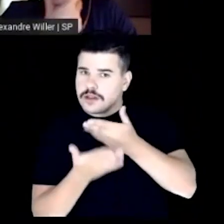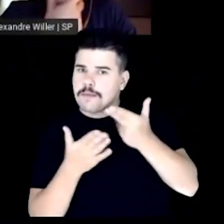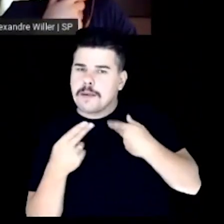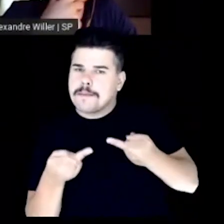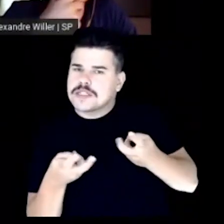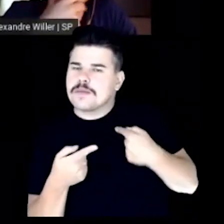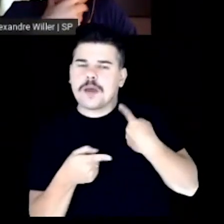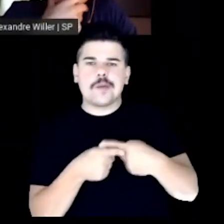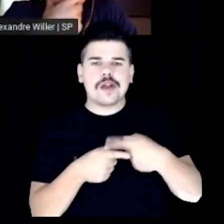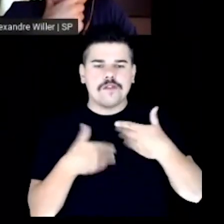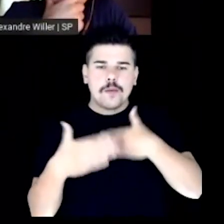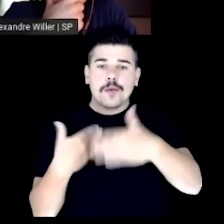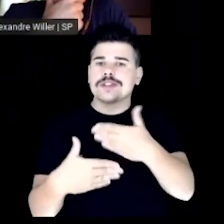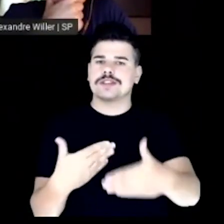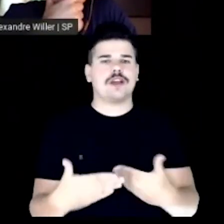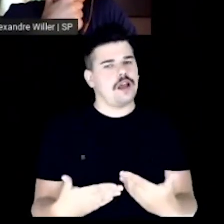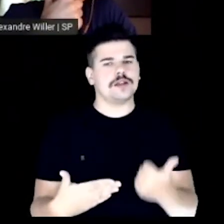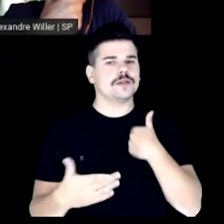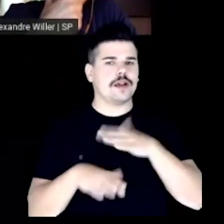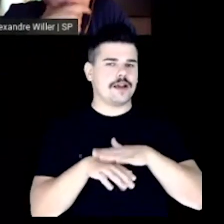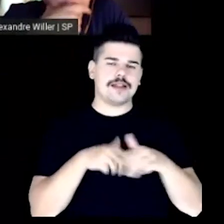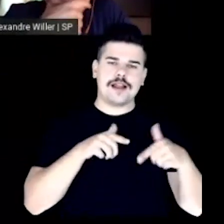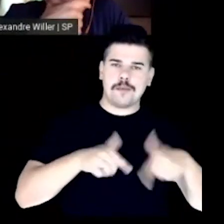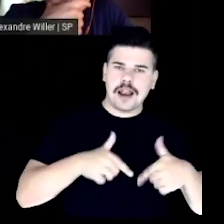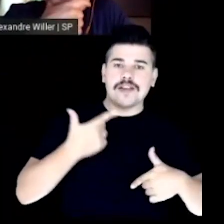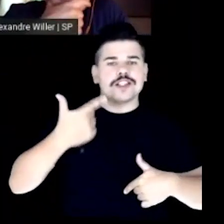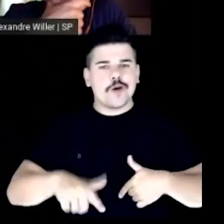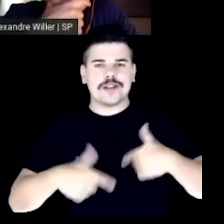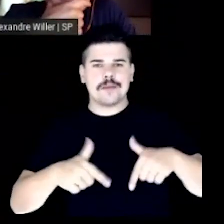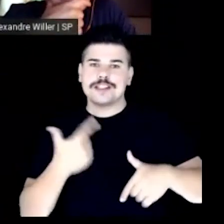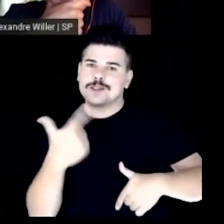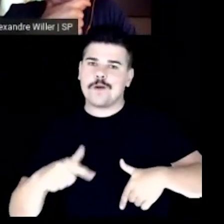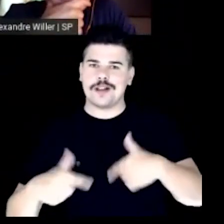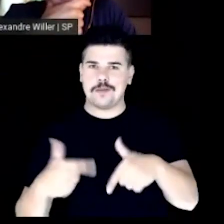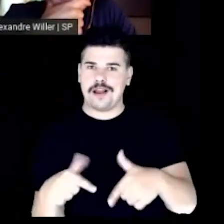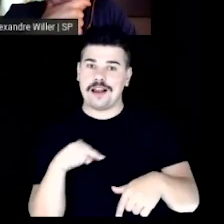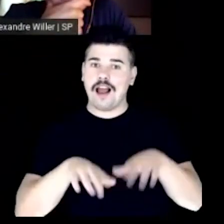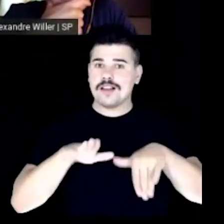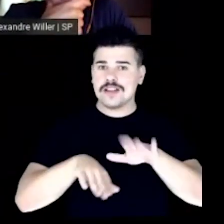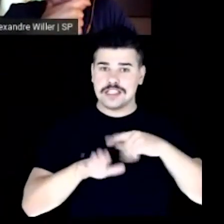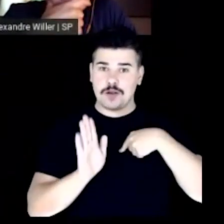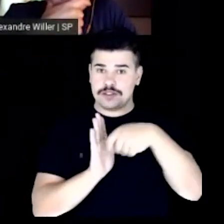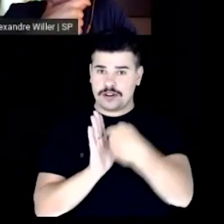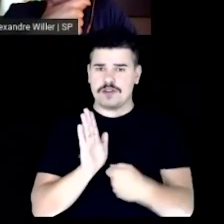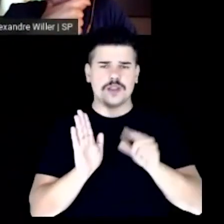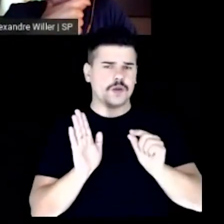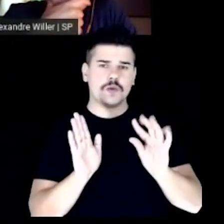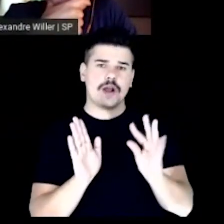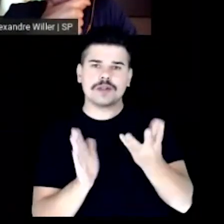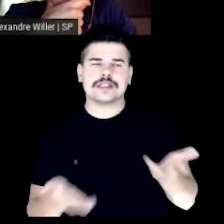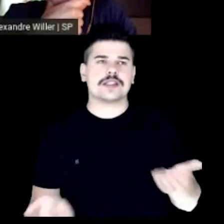eu perceber, né, isso durante o processo, e trabalhar, e retrabalhar. Geralmente